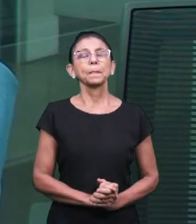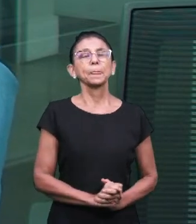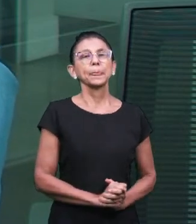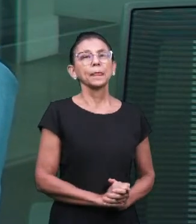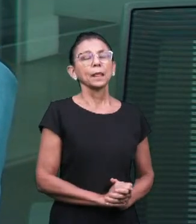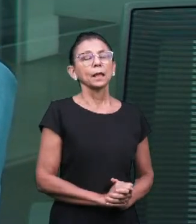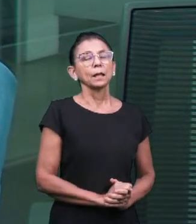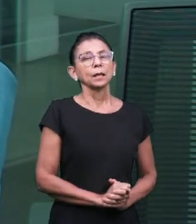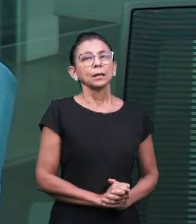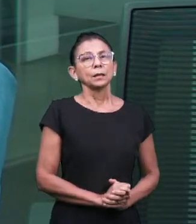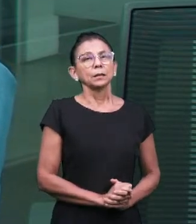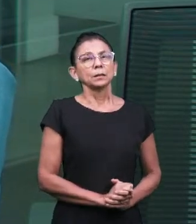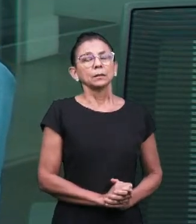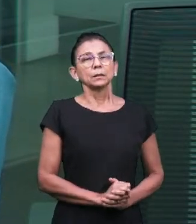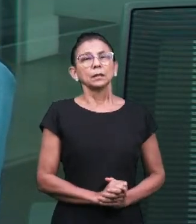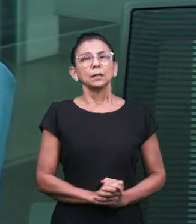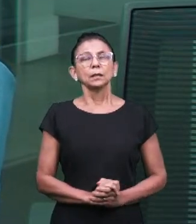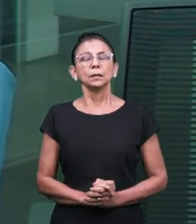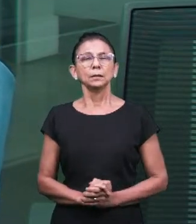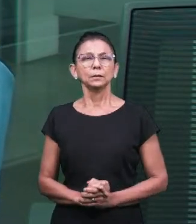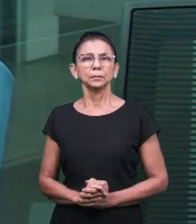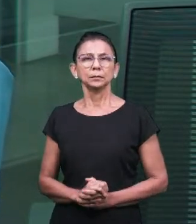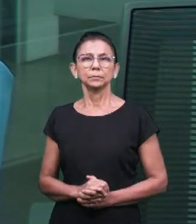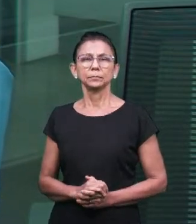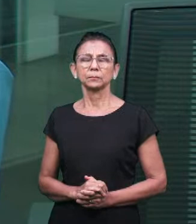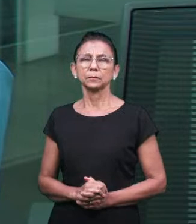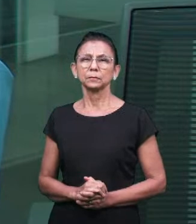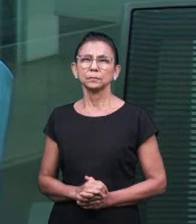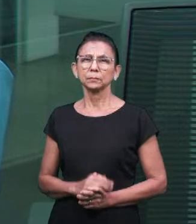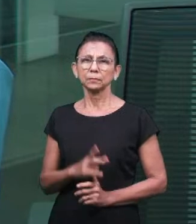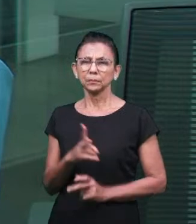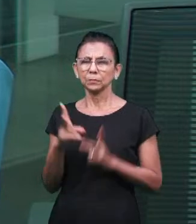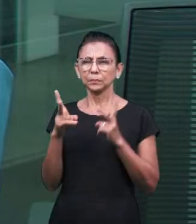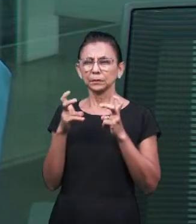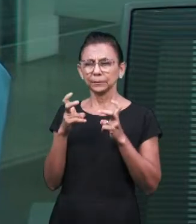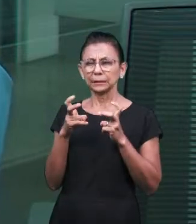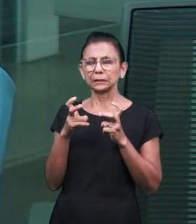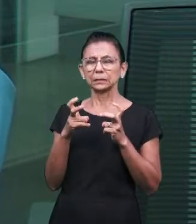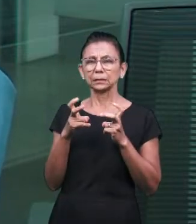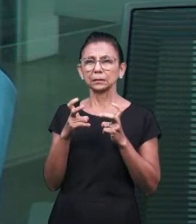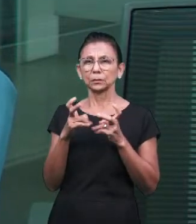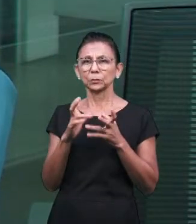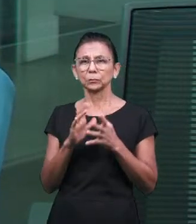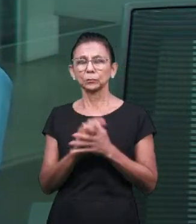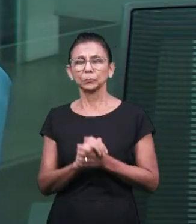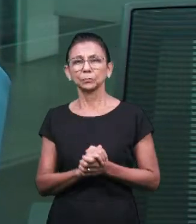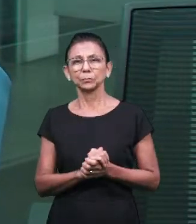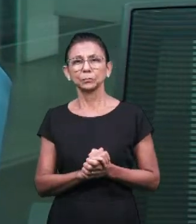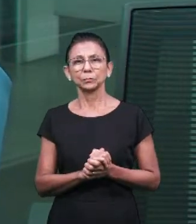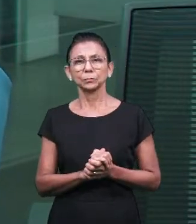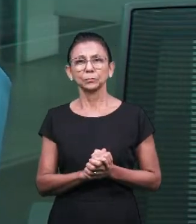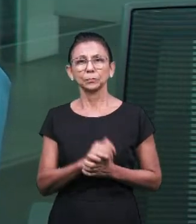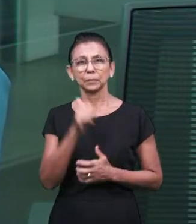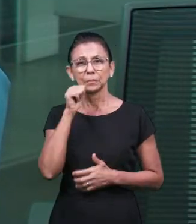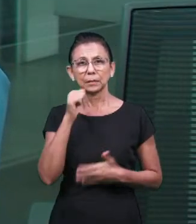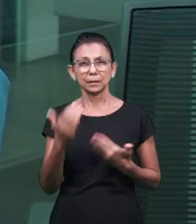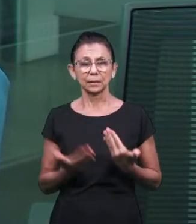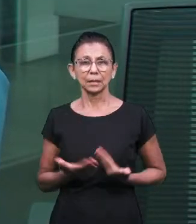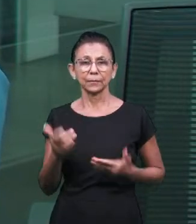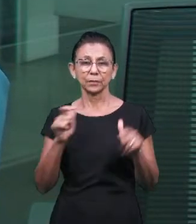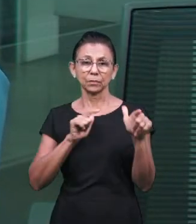fazer uma observação em relação ao trabalho de senhoras, no sentido de que a